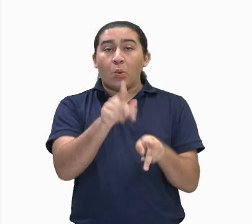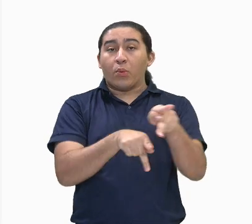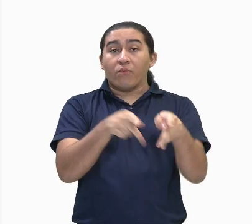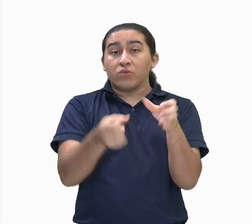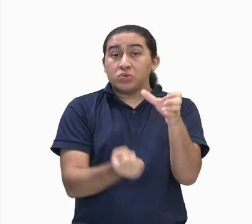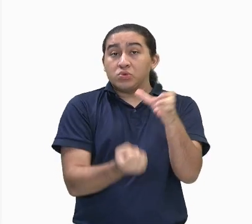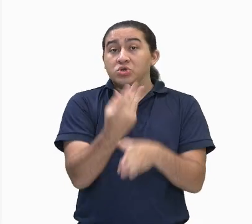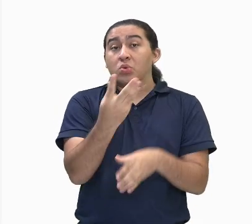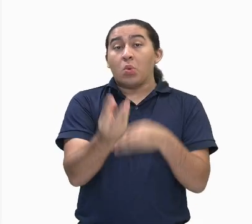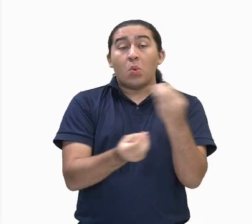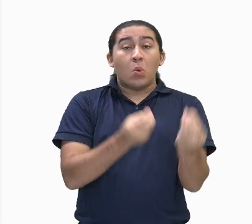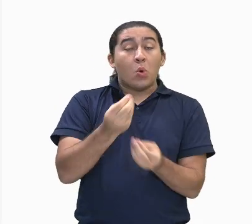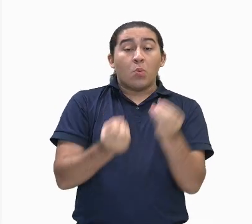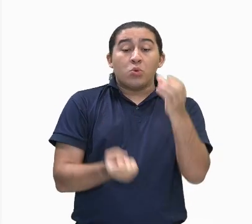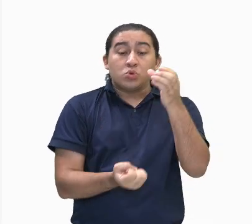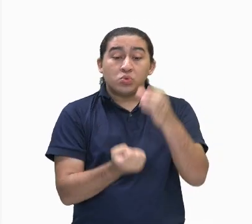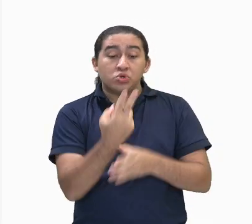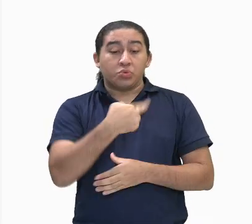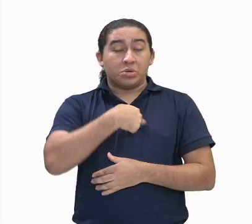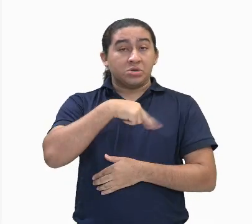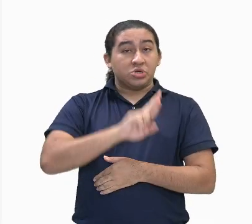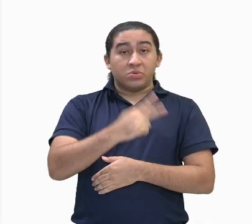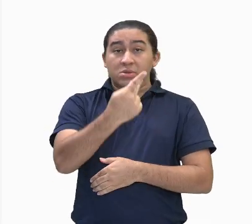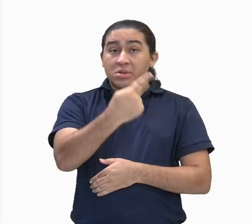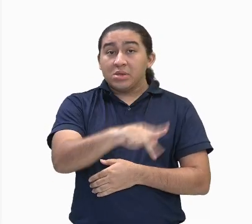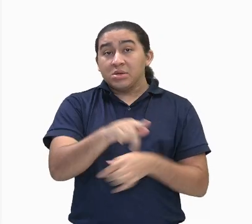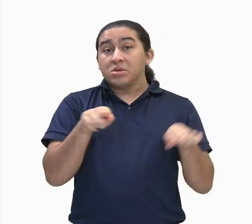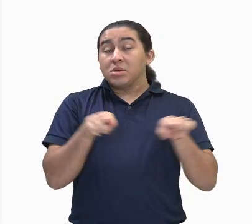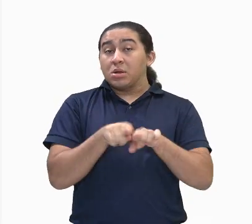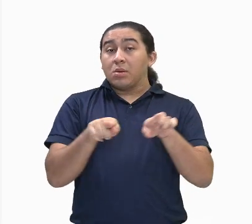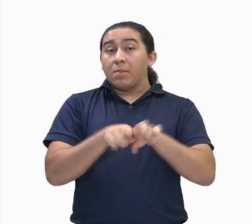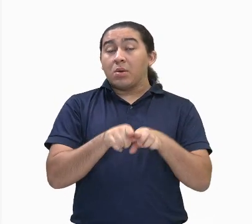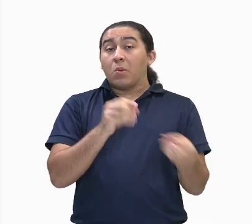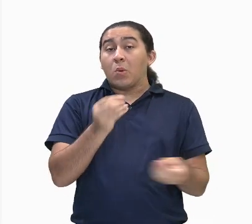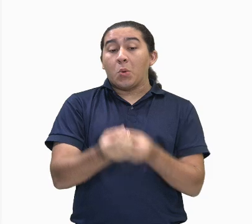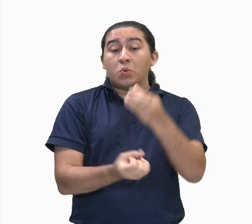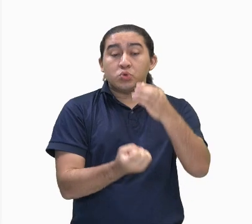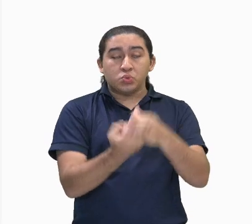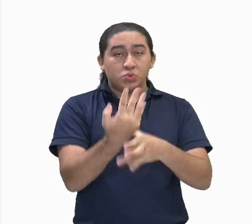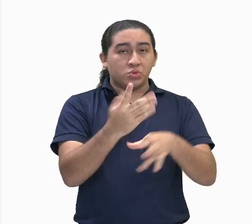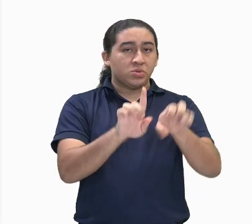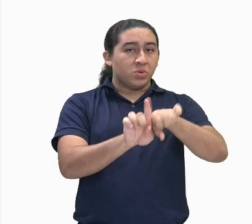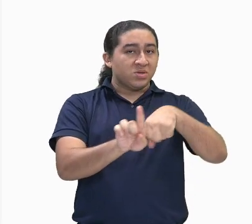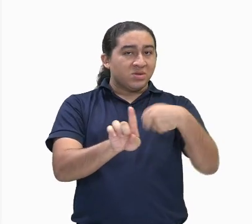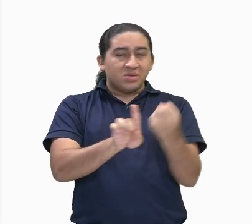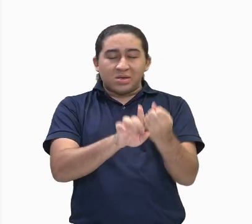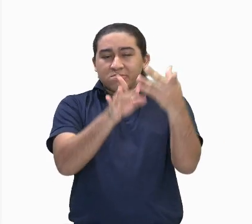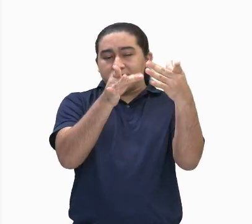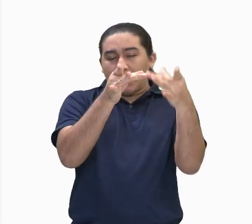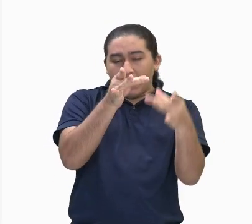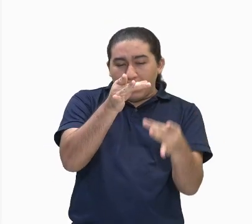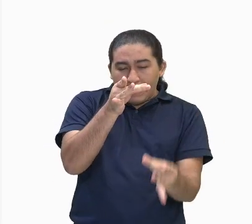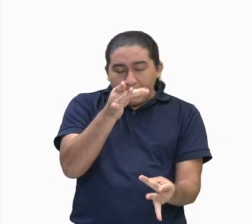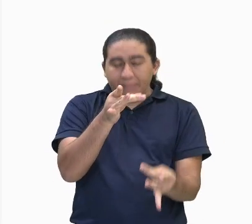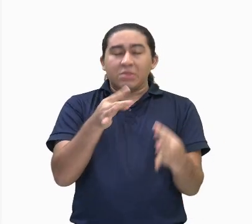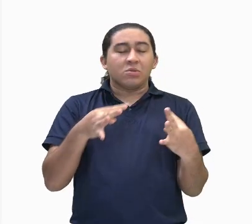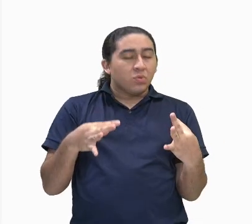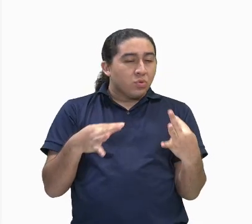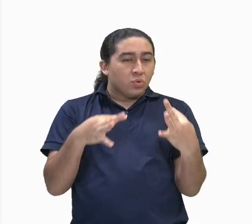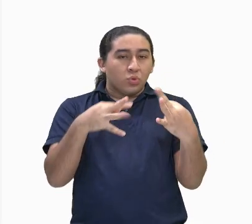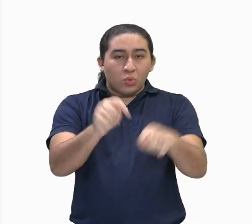suas crenças, a origem de sua religião, a origem de sua sociedade, de seu desenvolvimento